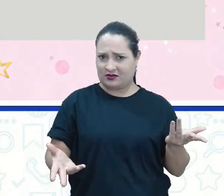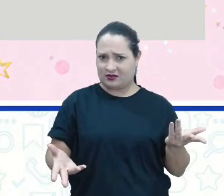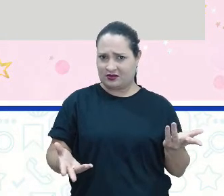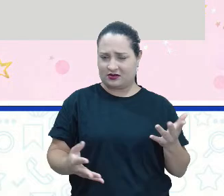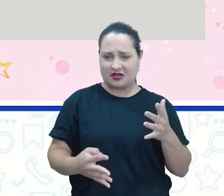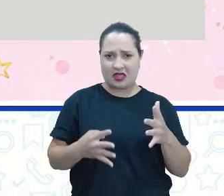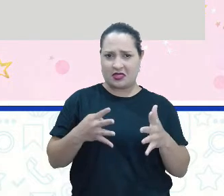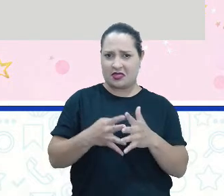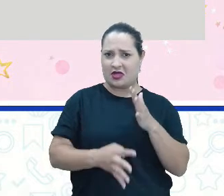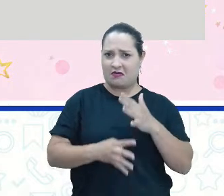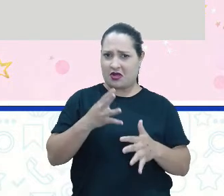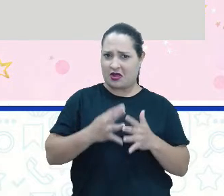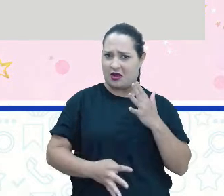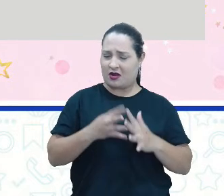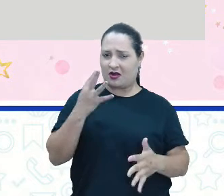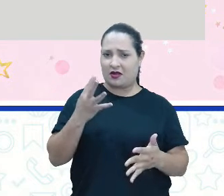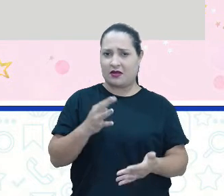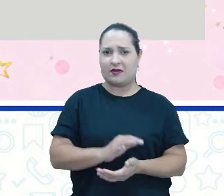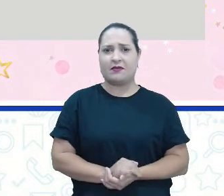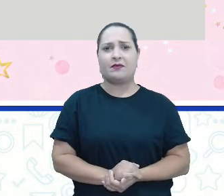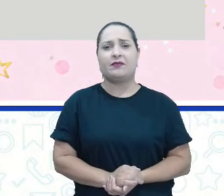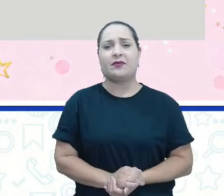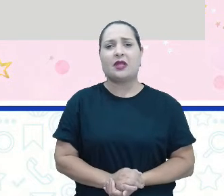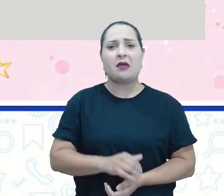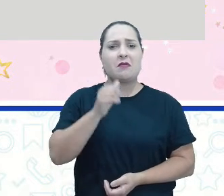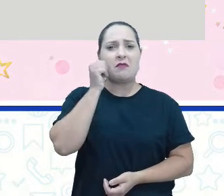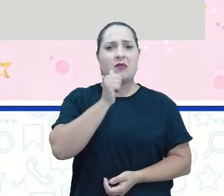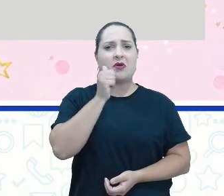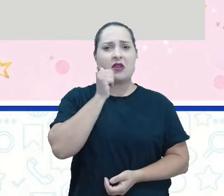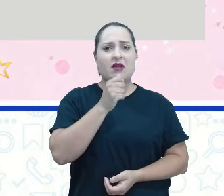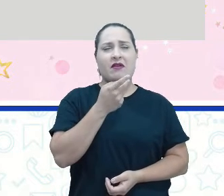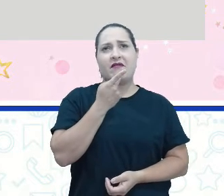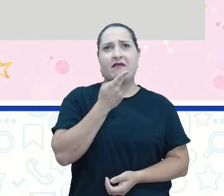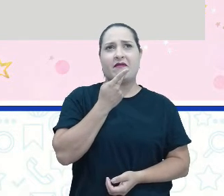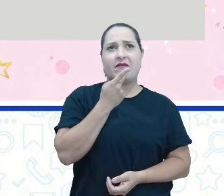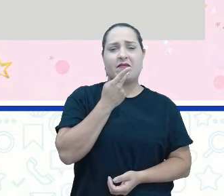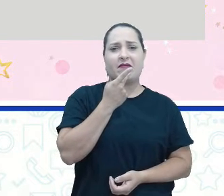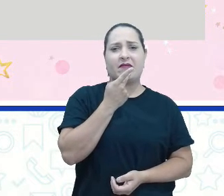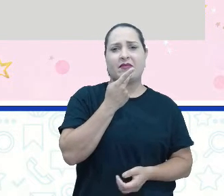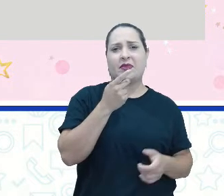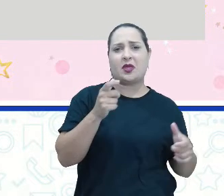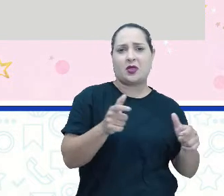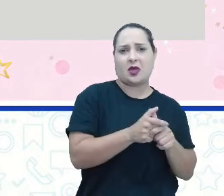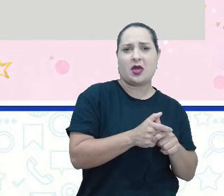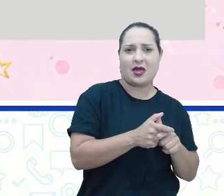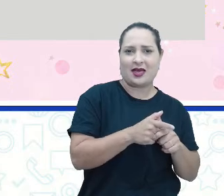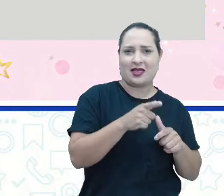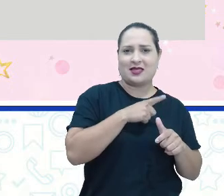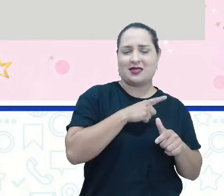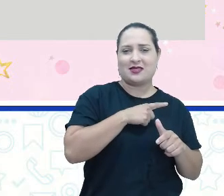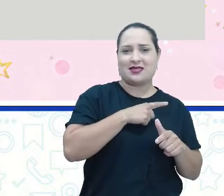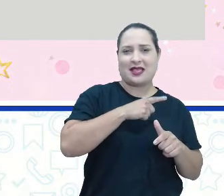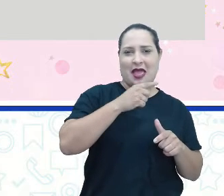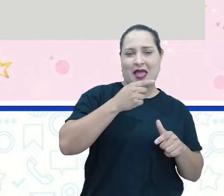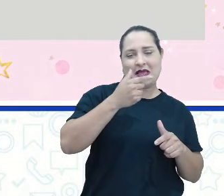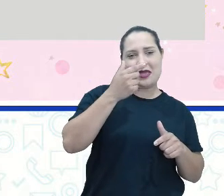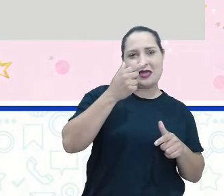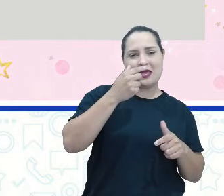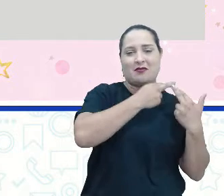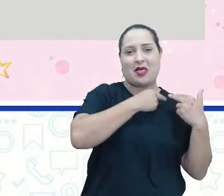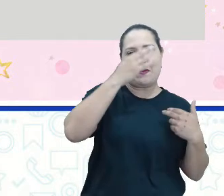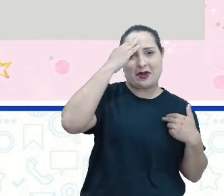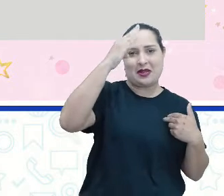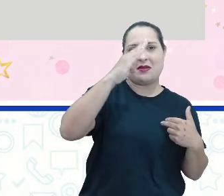Além disso, mulheres são minoria quando o assunto é protagonismo nos comerciais, exceto em alguns